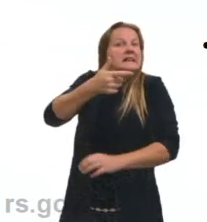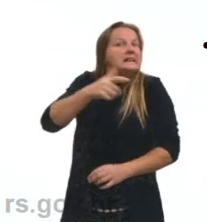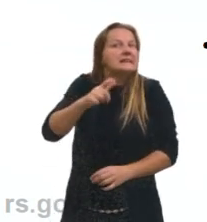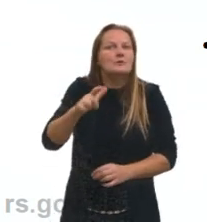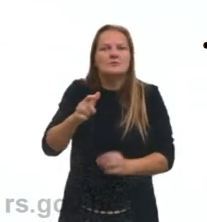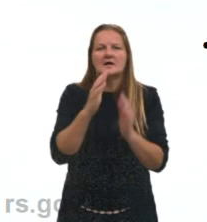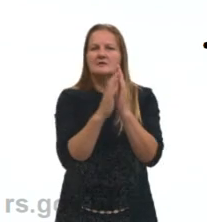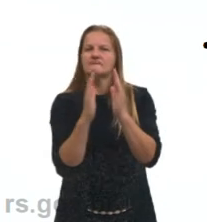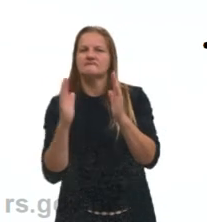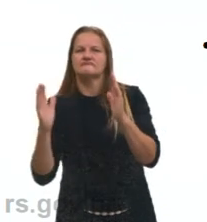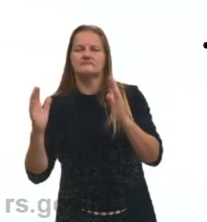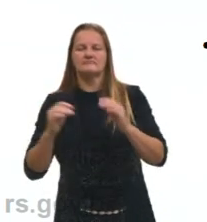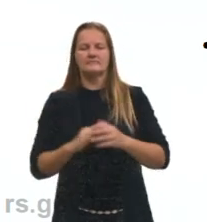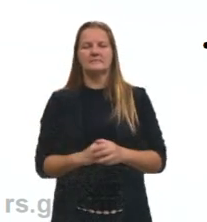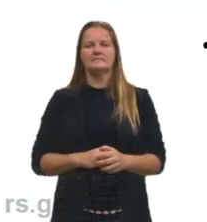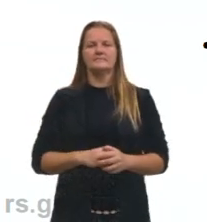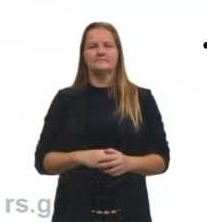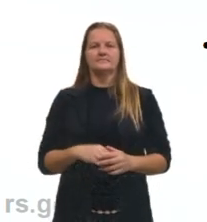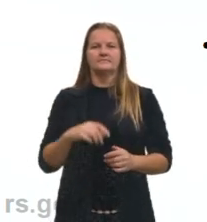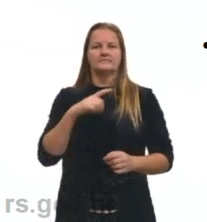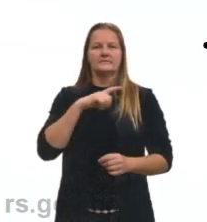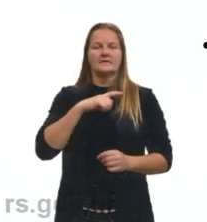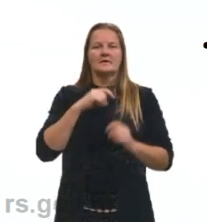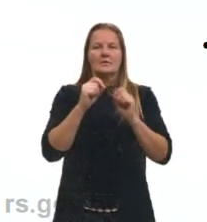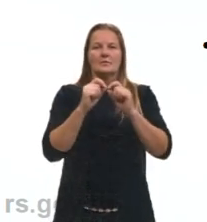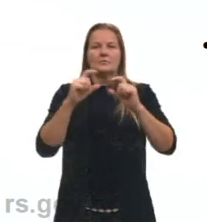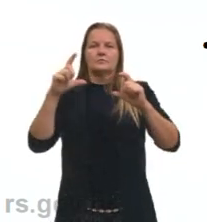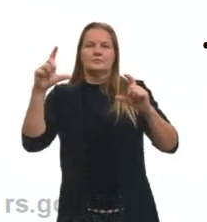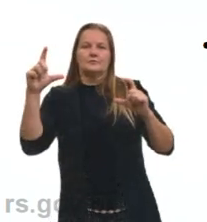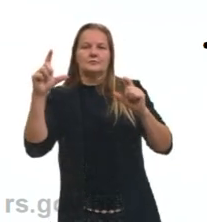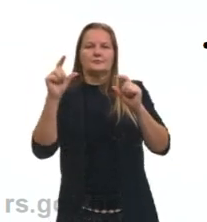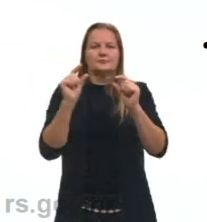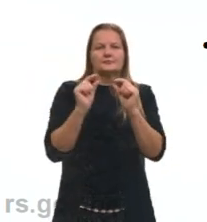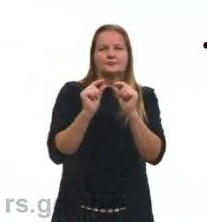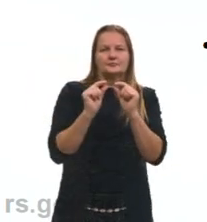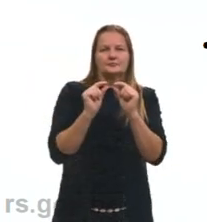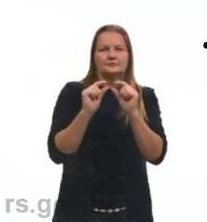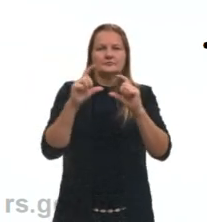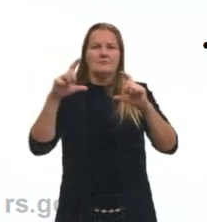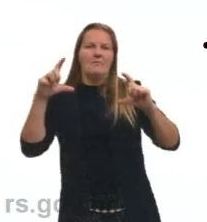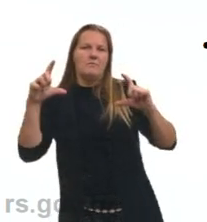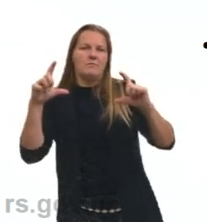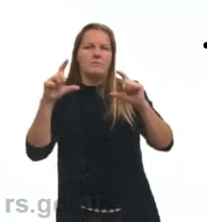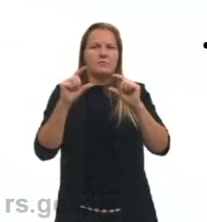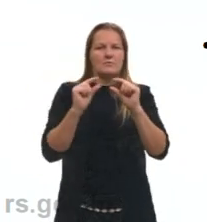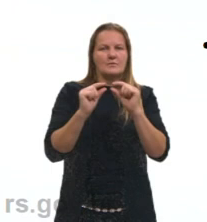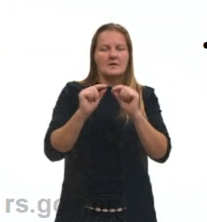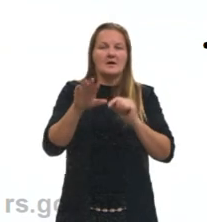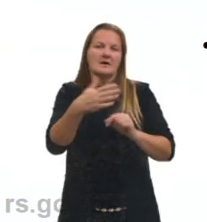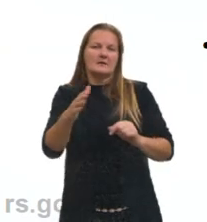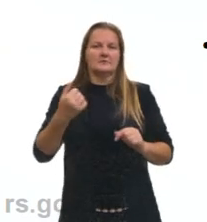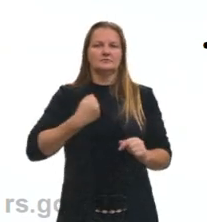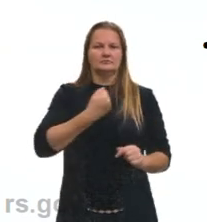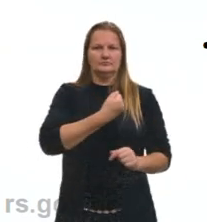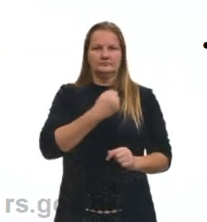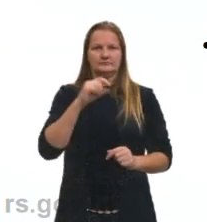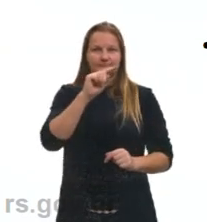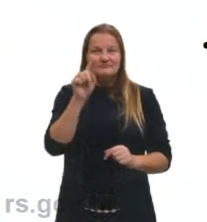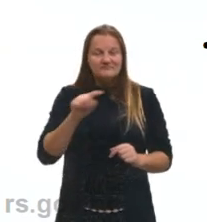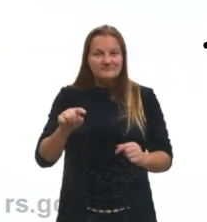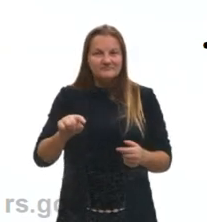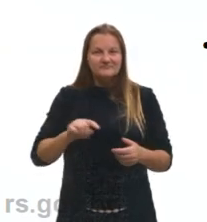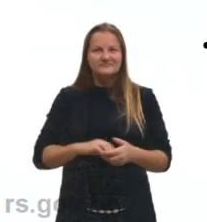periódicas então elas vão aumentar ou diminuir conforme o aumento do número atômico porém é